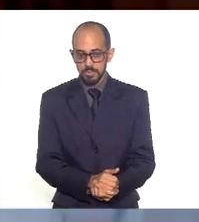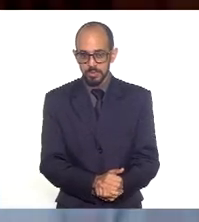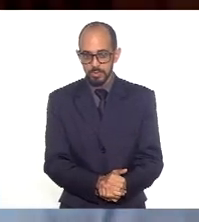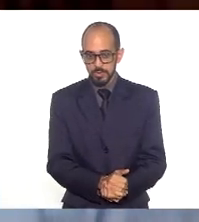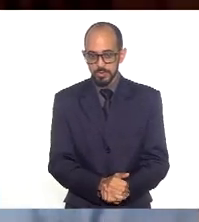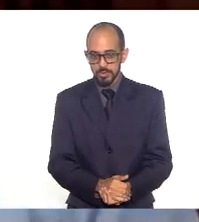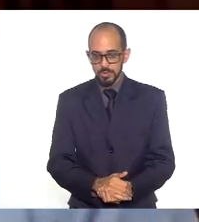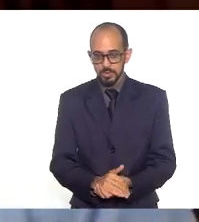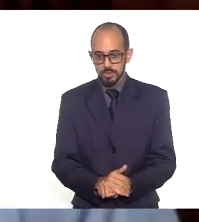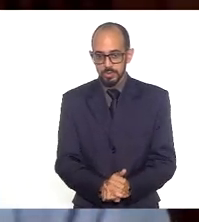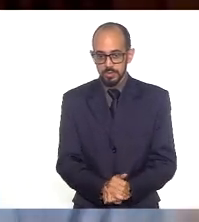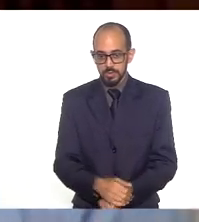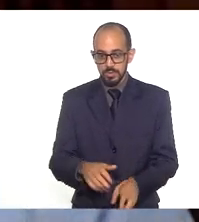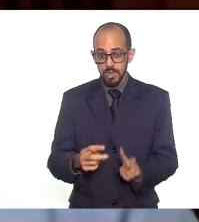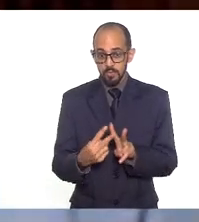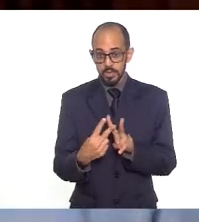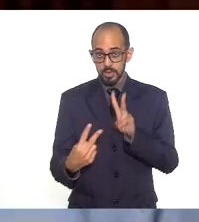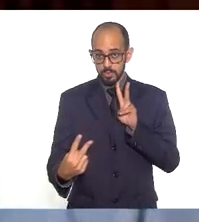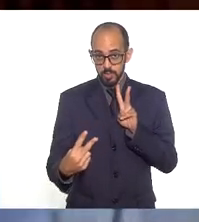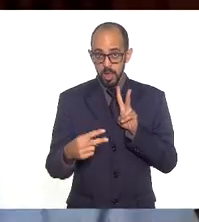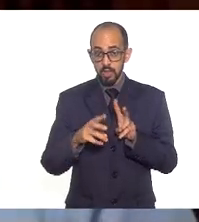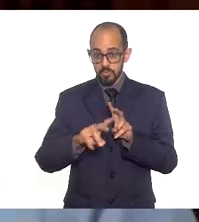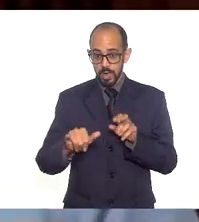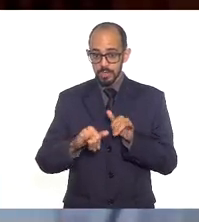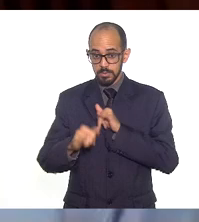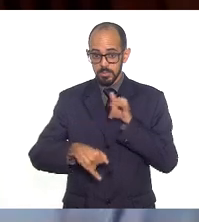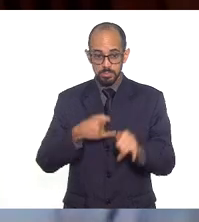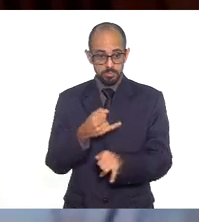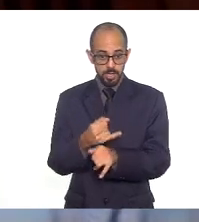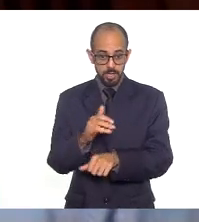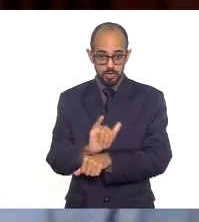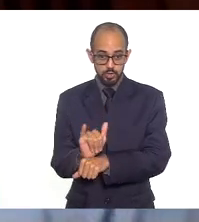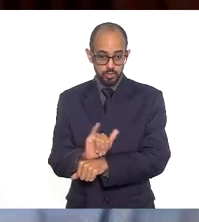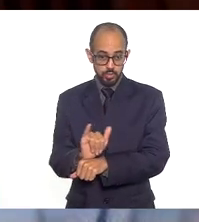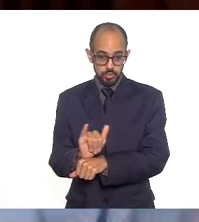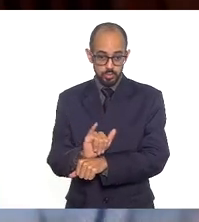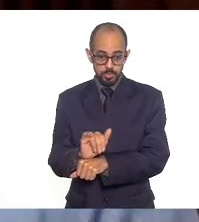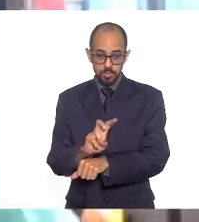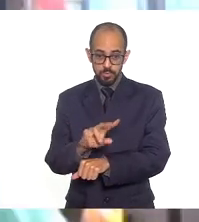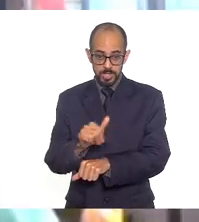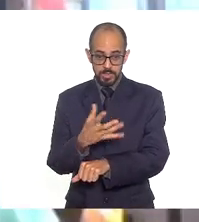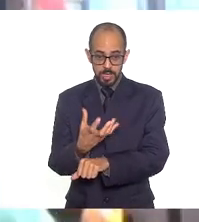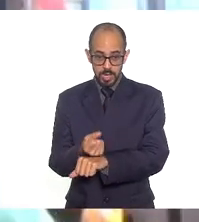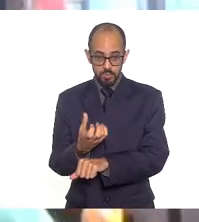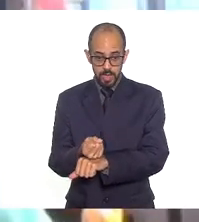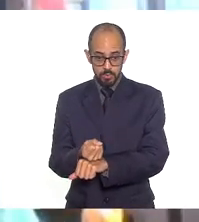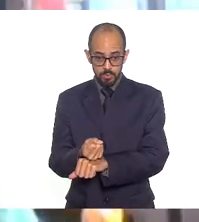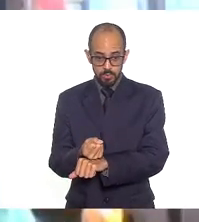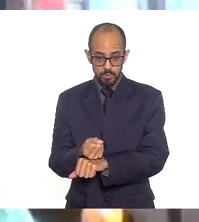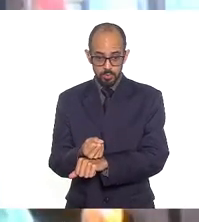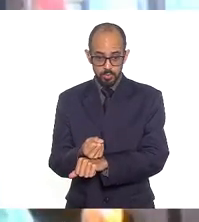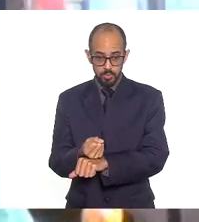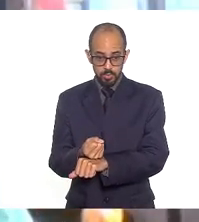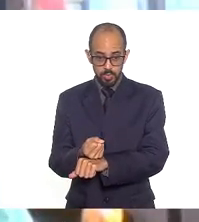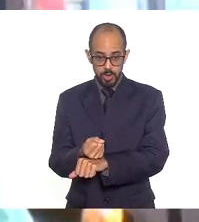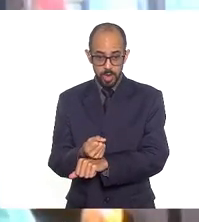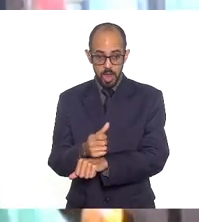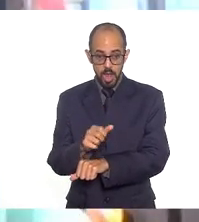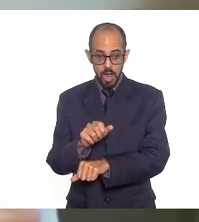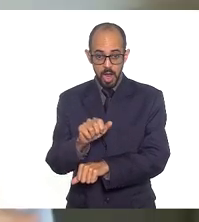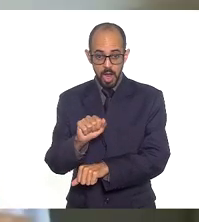Então, o virtual pode ser pela internet e pelo YouTube. E vai ser gravado. Mas é ao vivo? Não. Ao